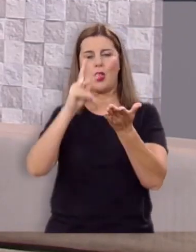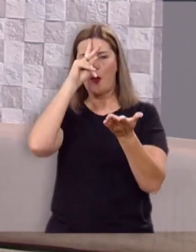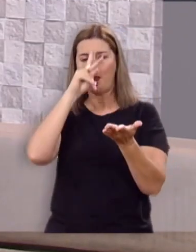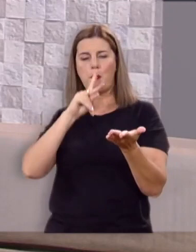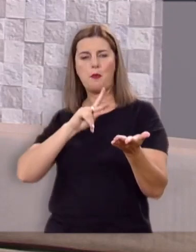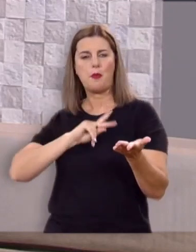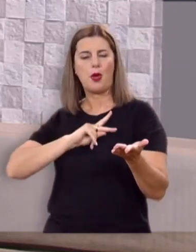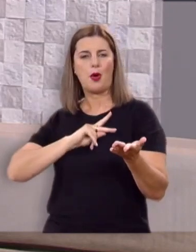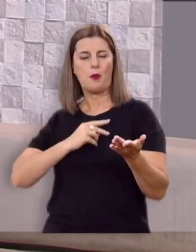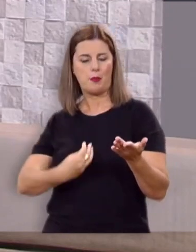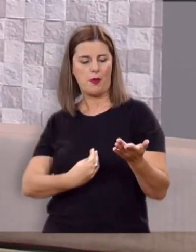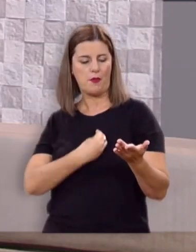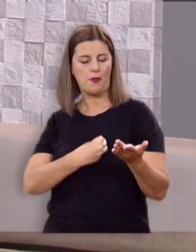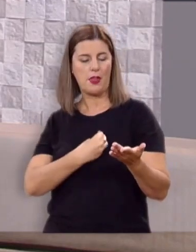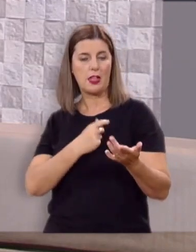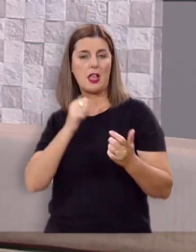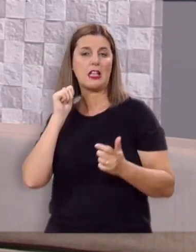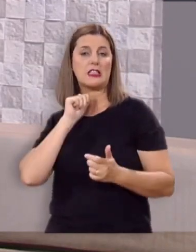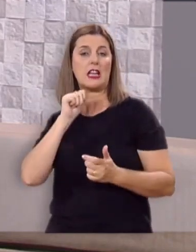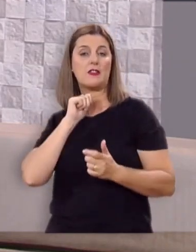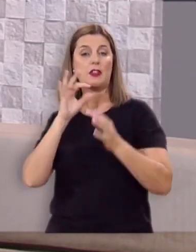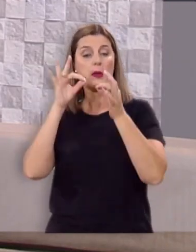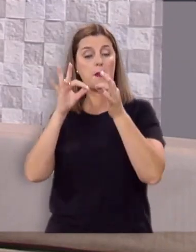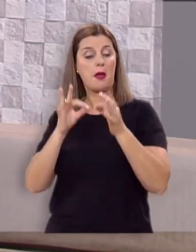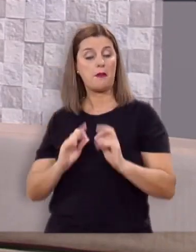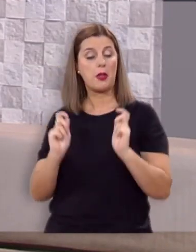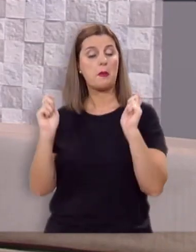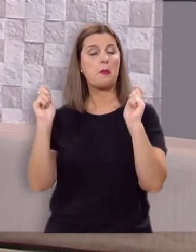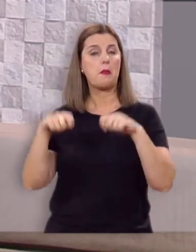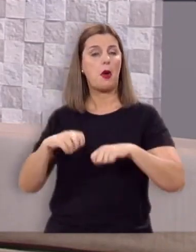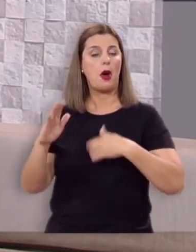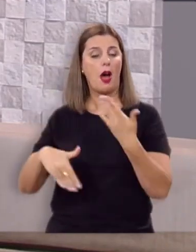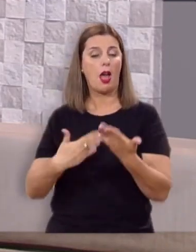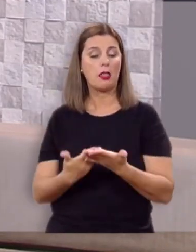ofereceu a si mesmo como sacrifício perfeito, e por isso ele